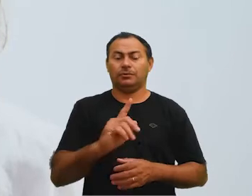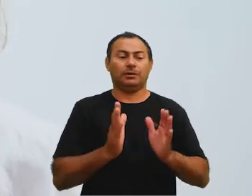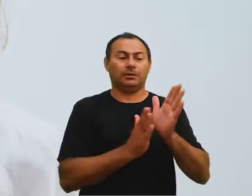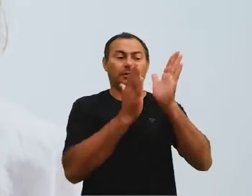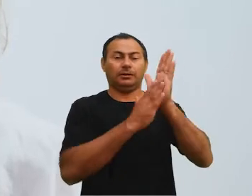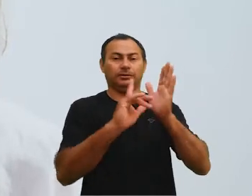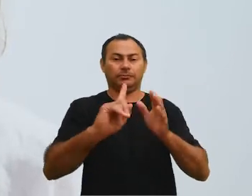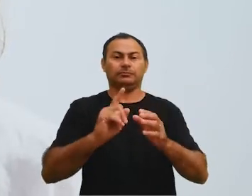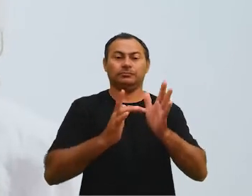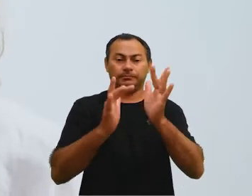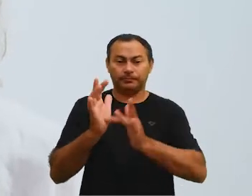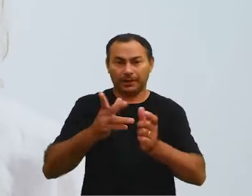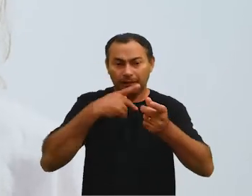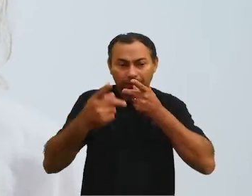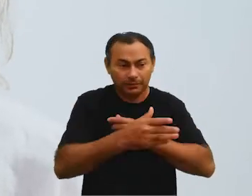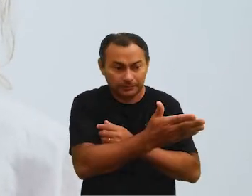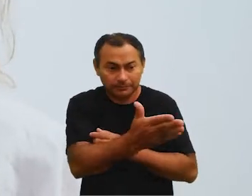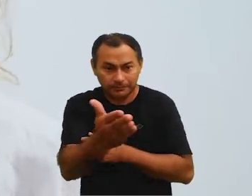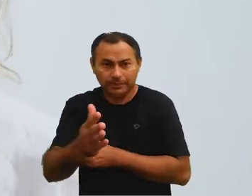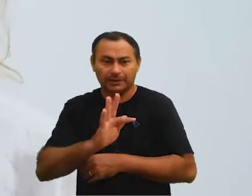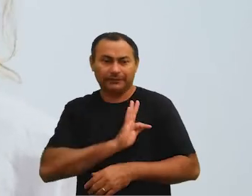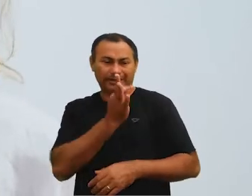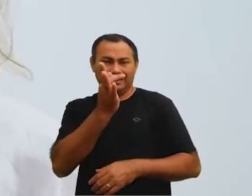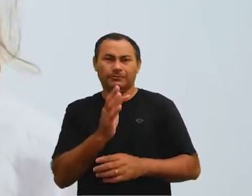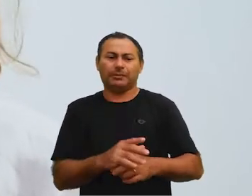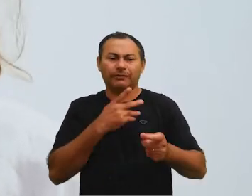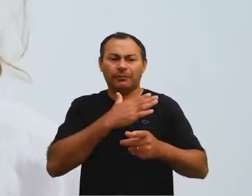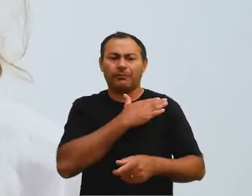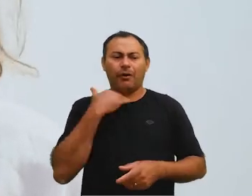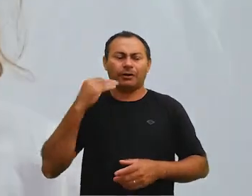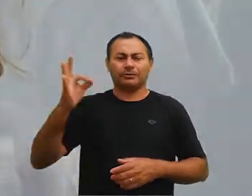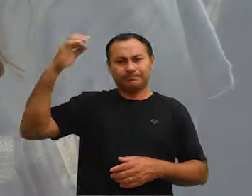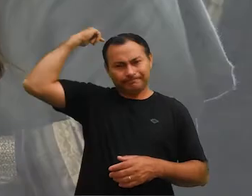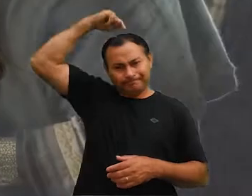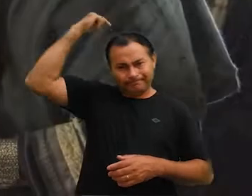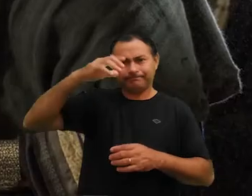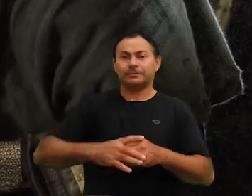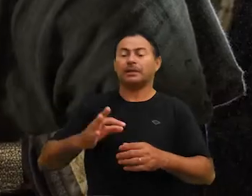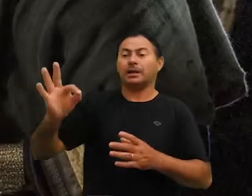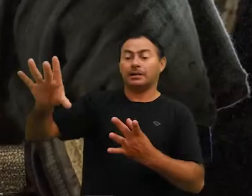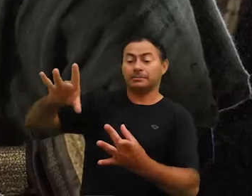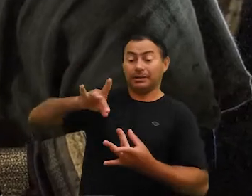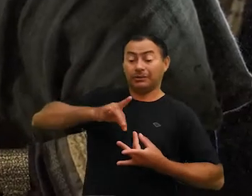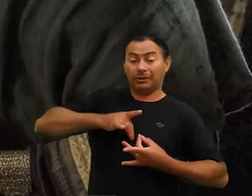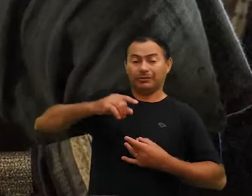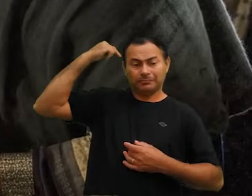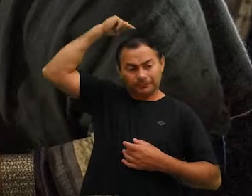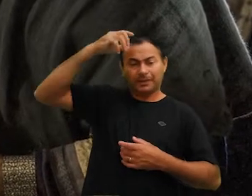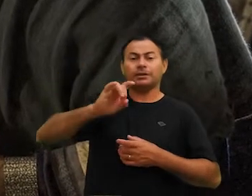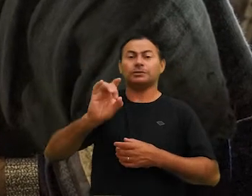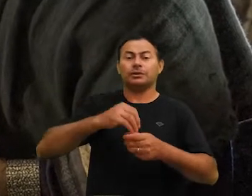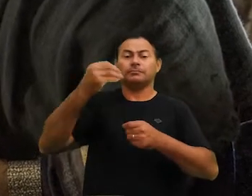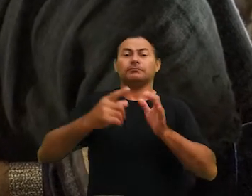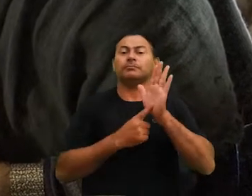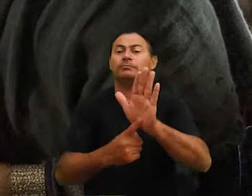um elogio. Jesus estava dizendo para eles que eles estavam mortos espiritualmente. A espiritualidade deles era apenas